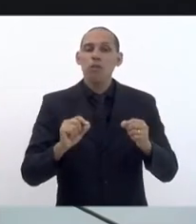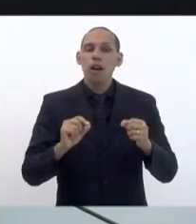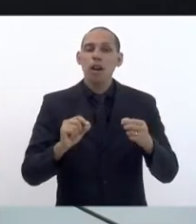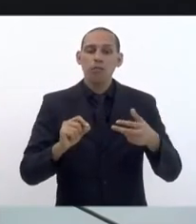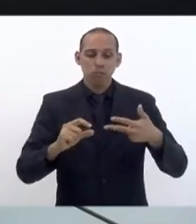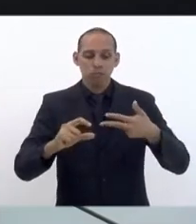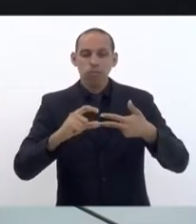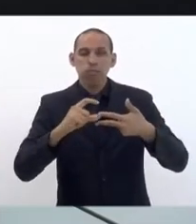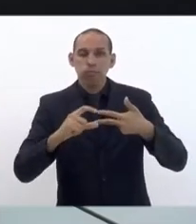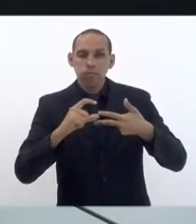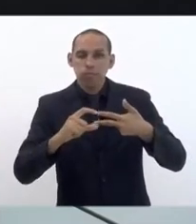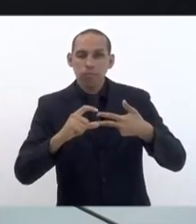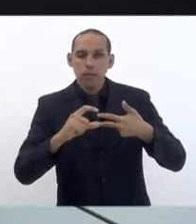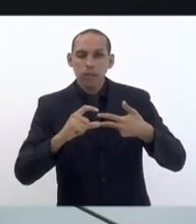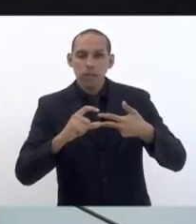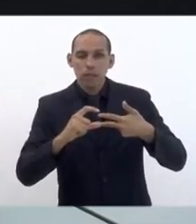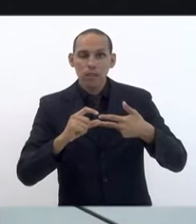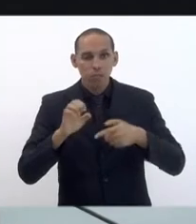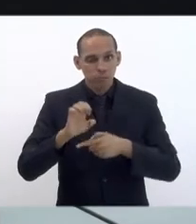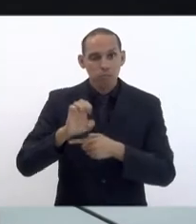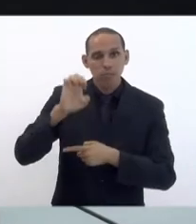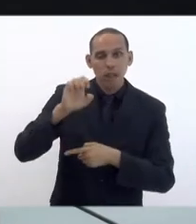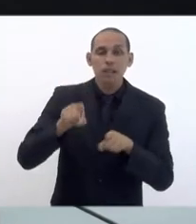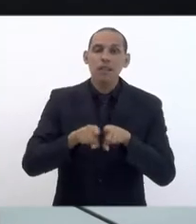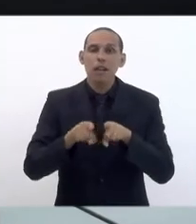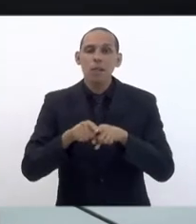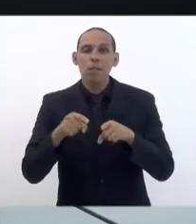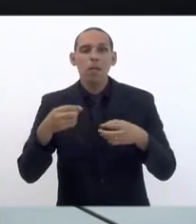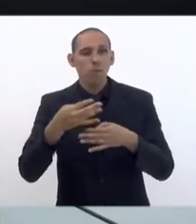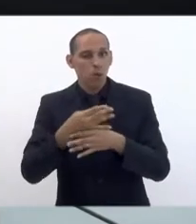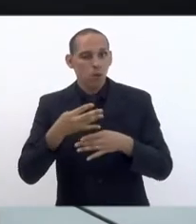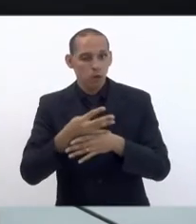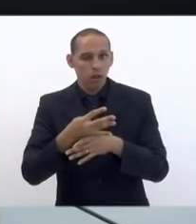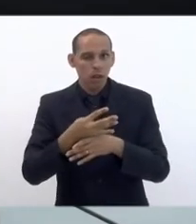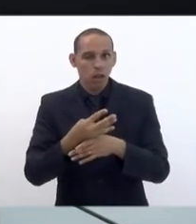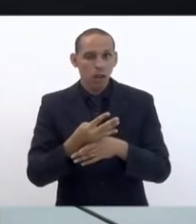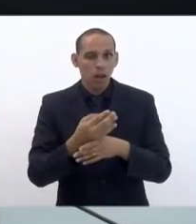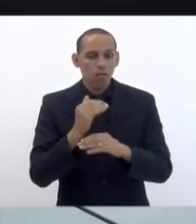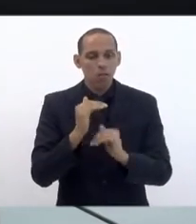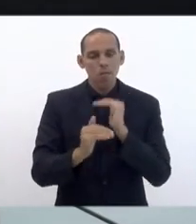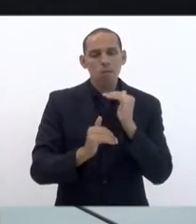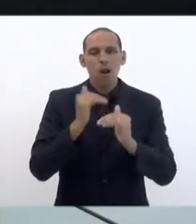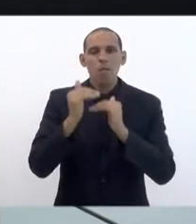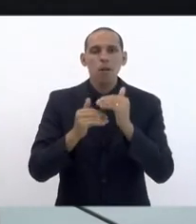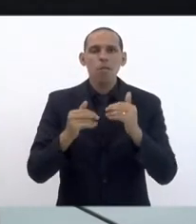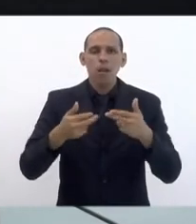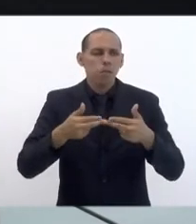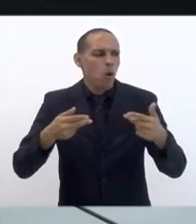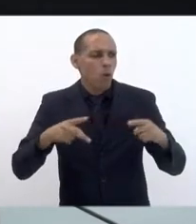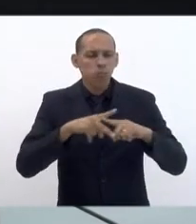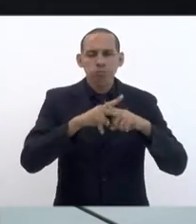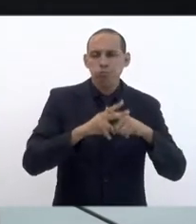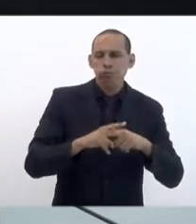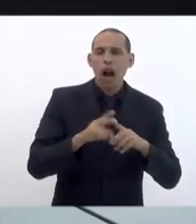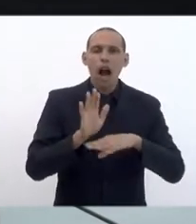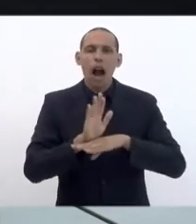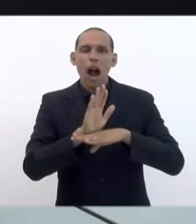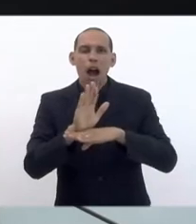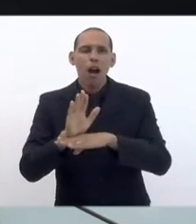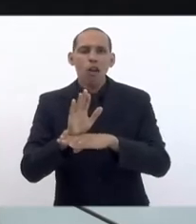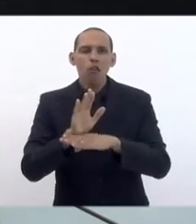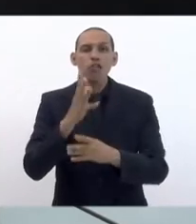executivos estadual e municipais desenvolverão mecanismo que promova a instalação em